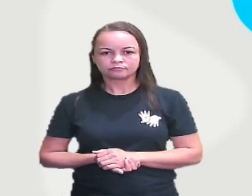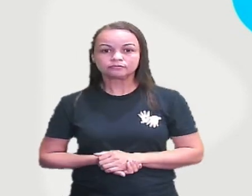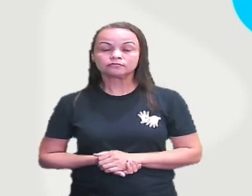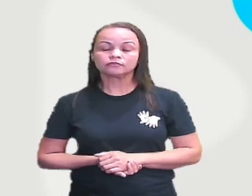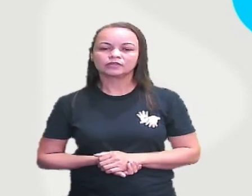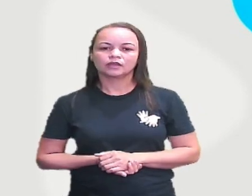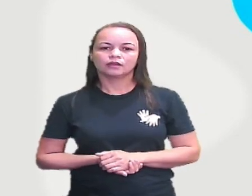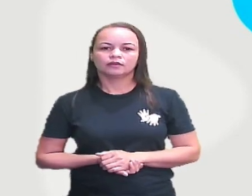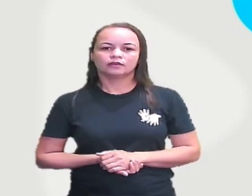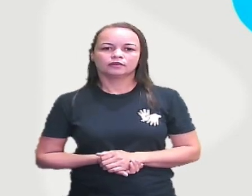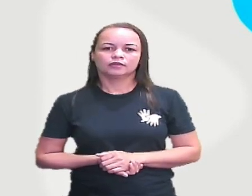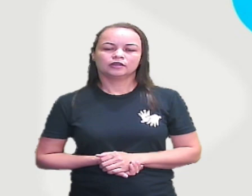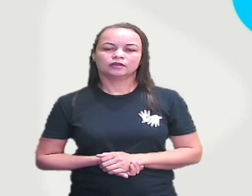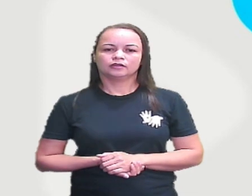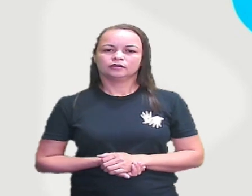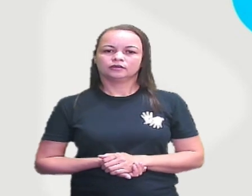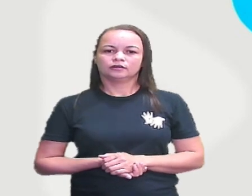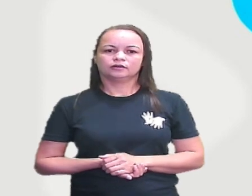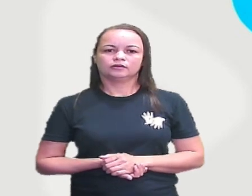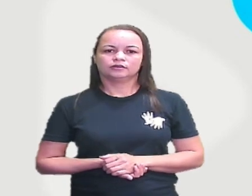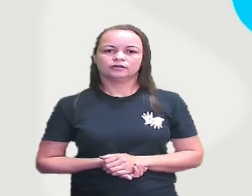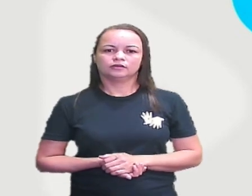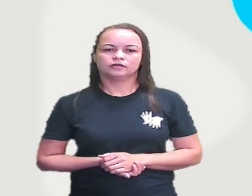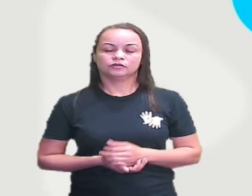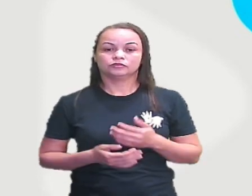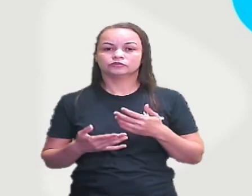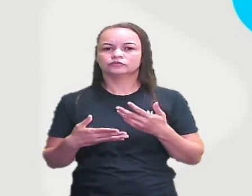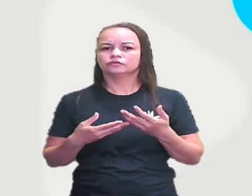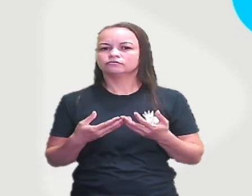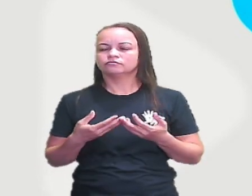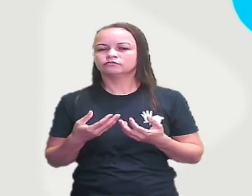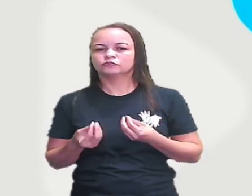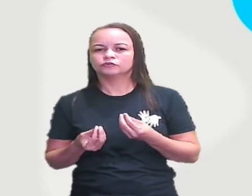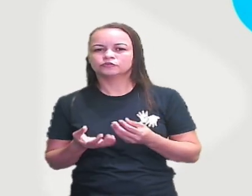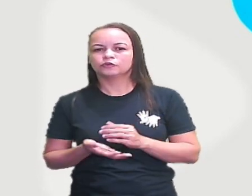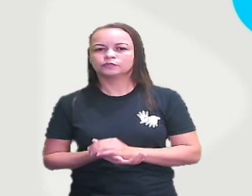seja, você meio que